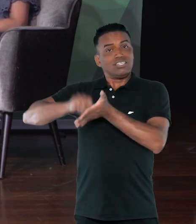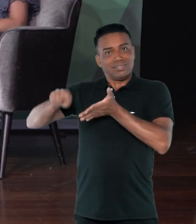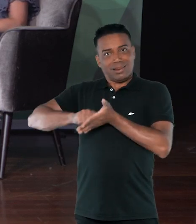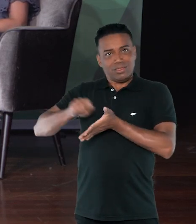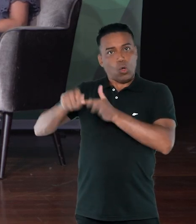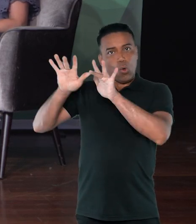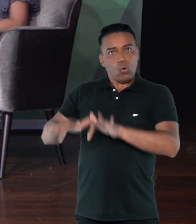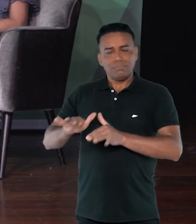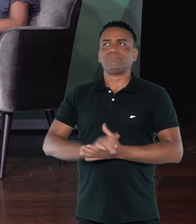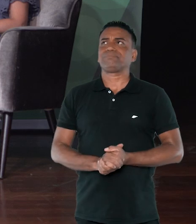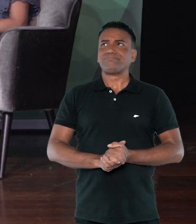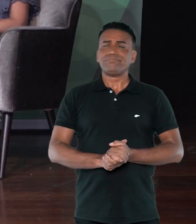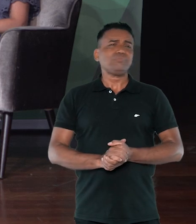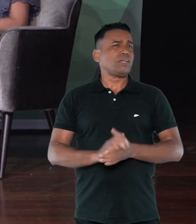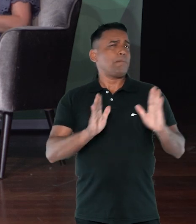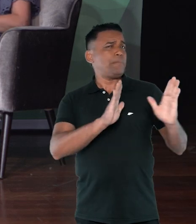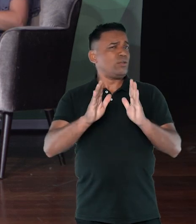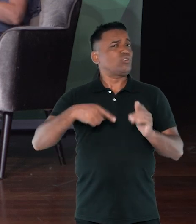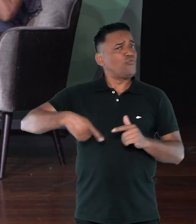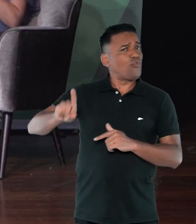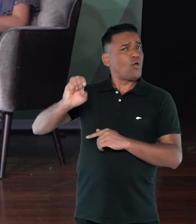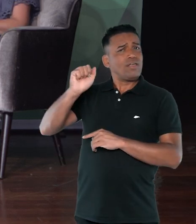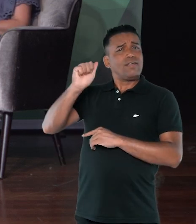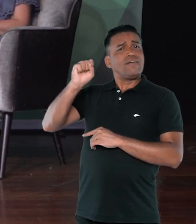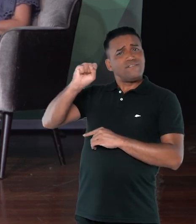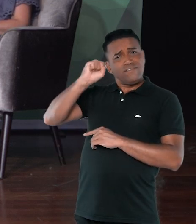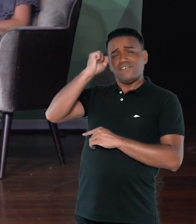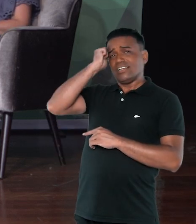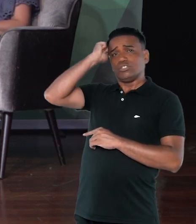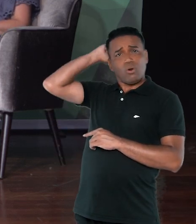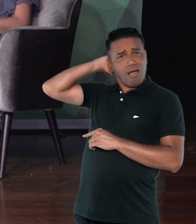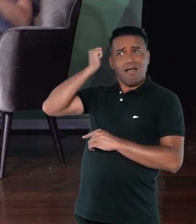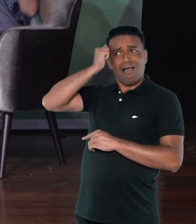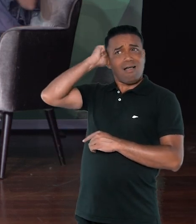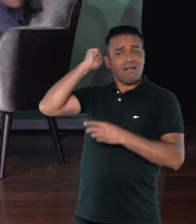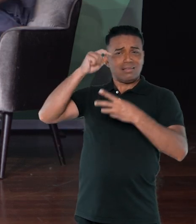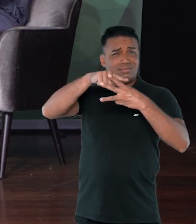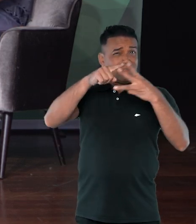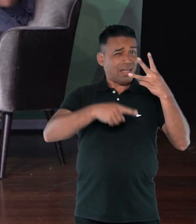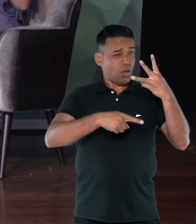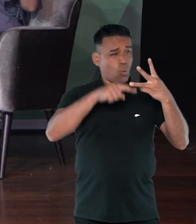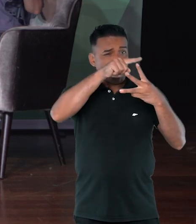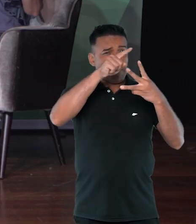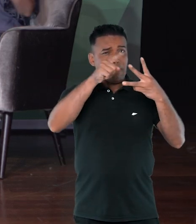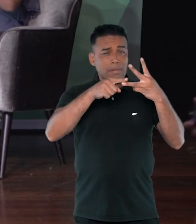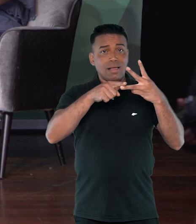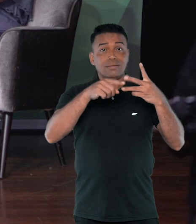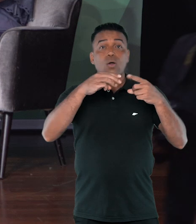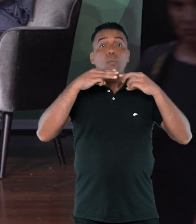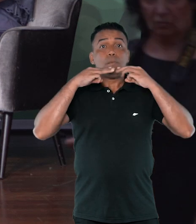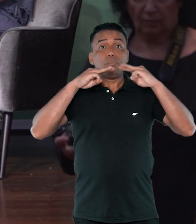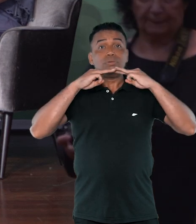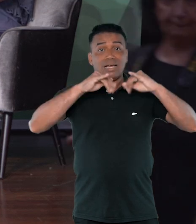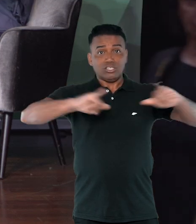eu fui fazer vestibular, Josane, eu brinco que eu tinha um triângulo amoroso na minha cabeça. Na base desse triângulo, publicidade